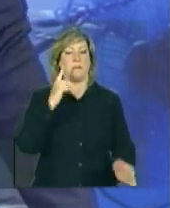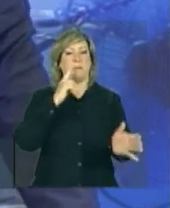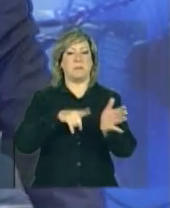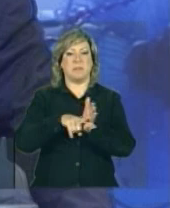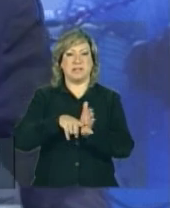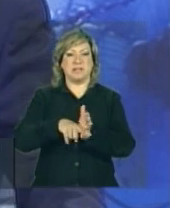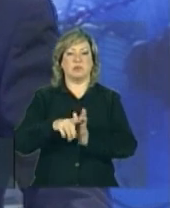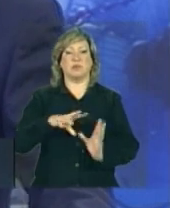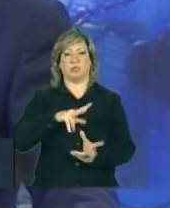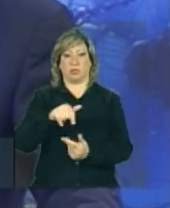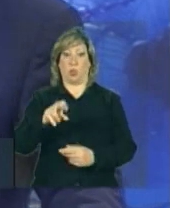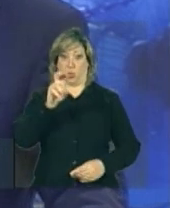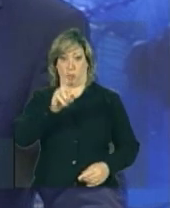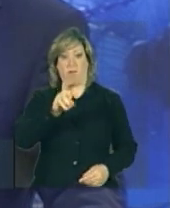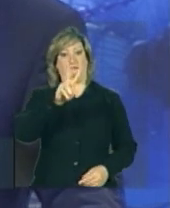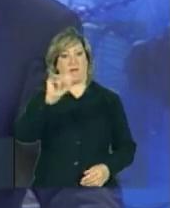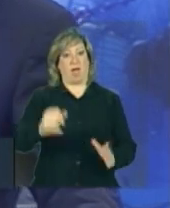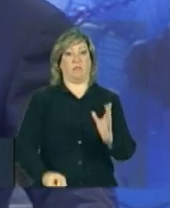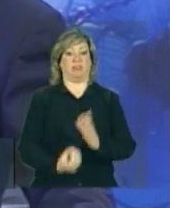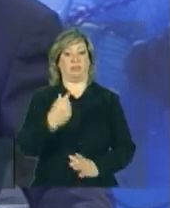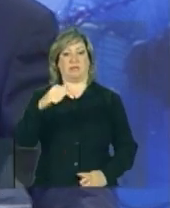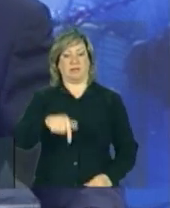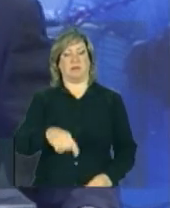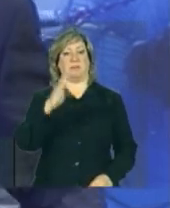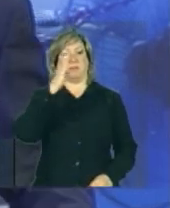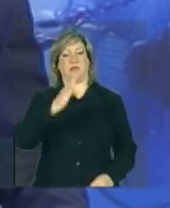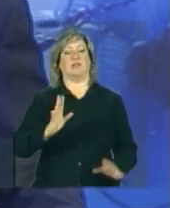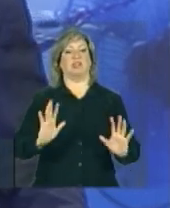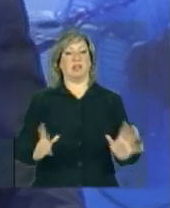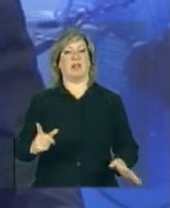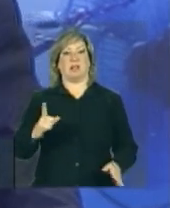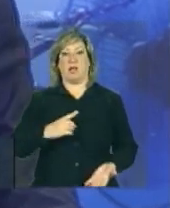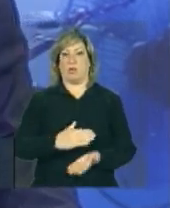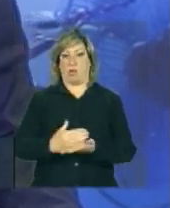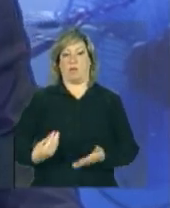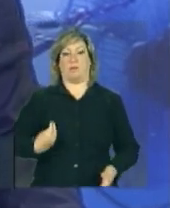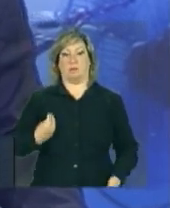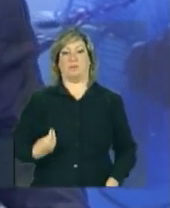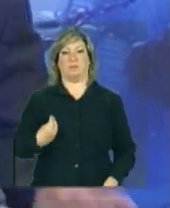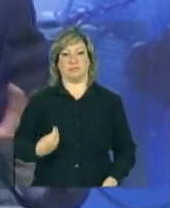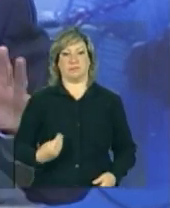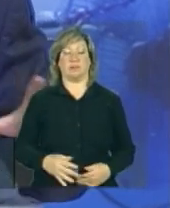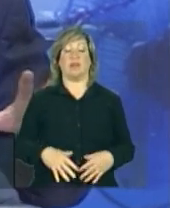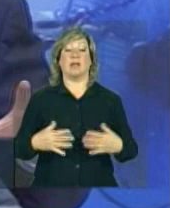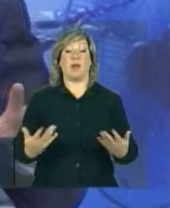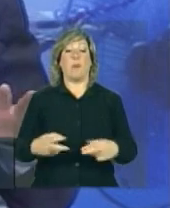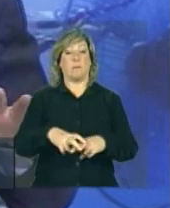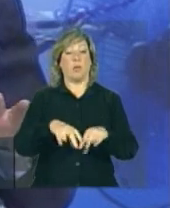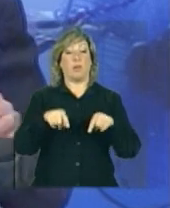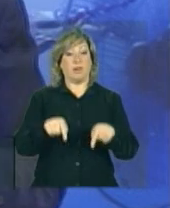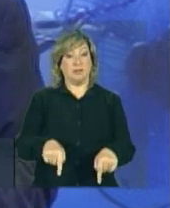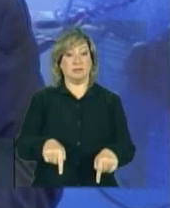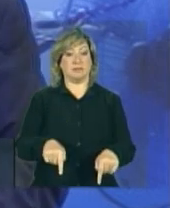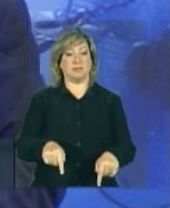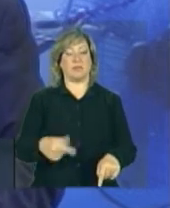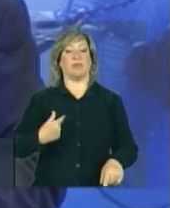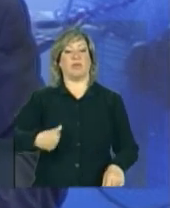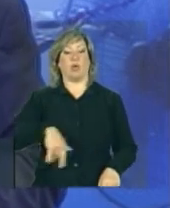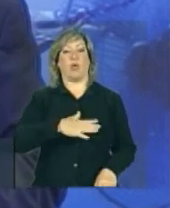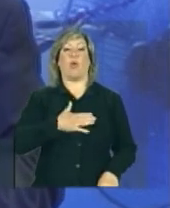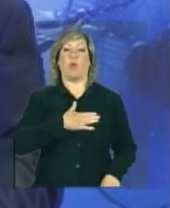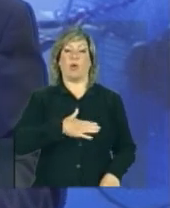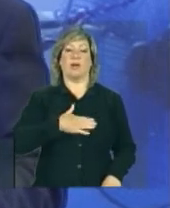O 5º será no Brasil, já está em atividade. Então, por esse motivo, nós